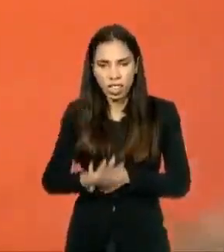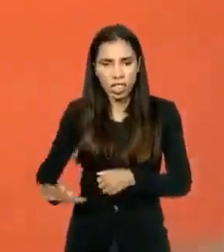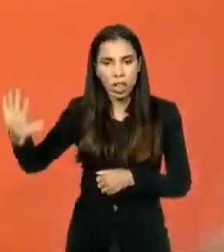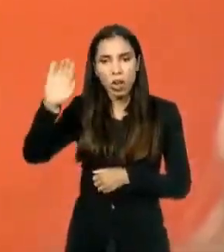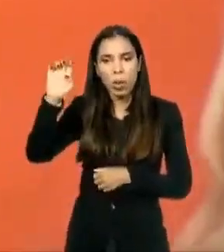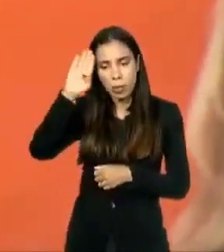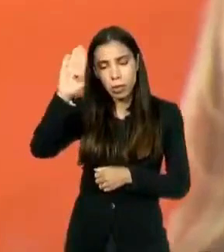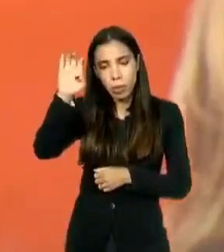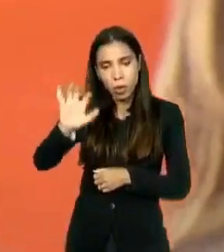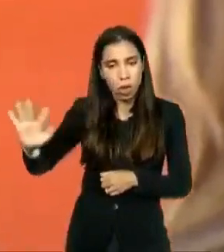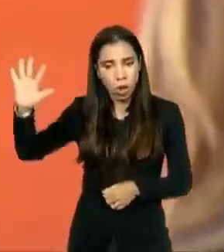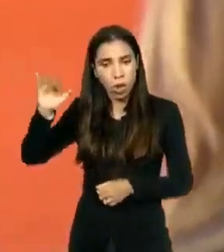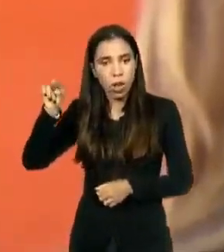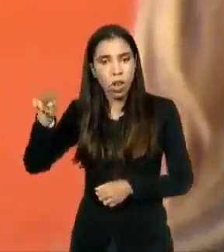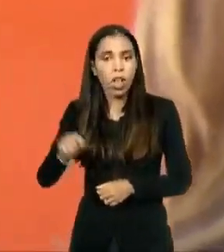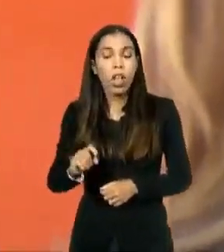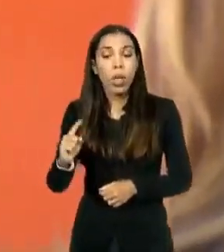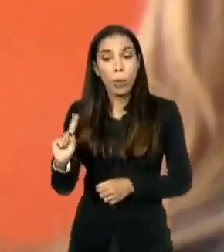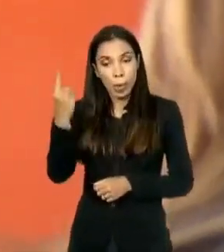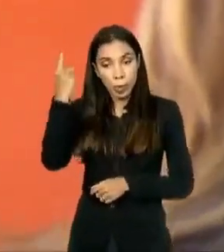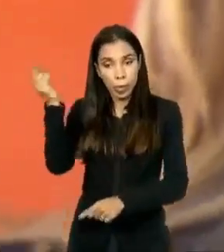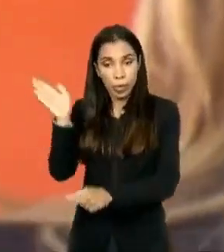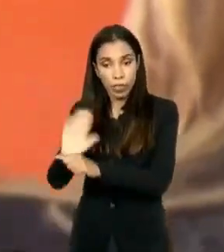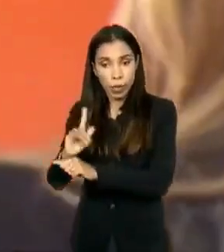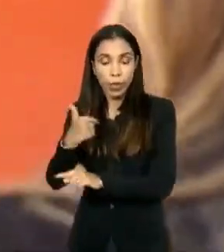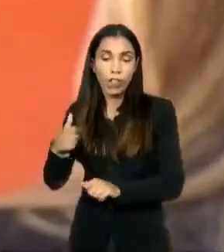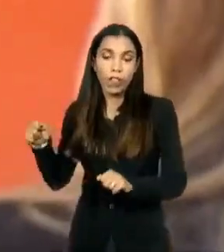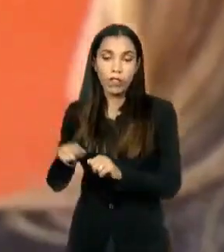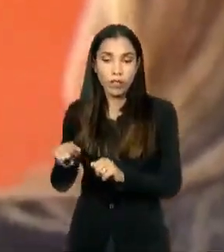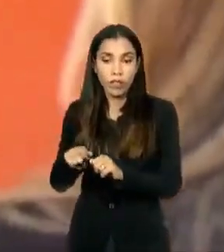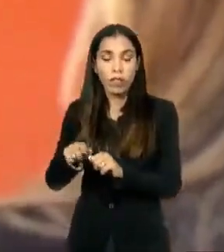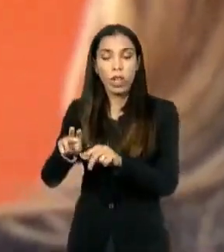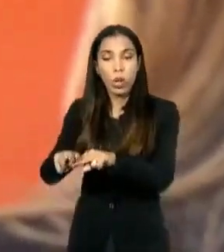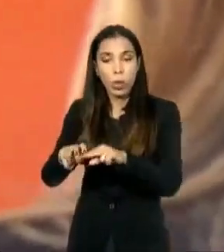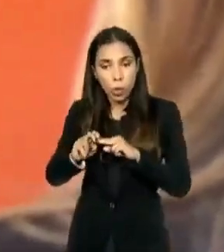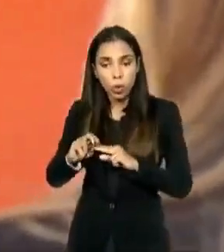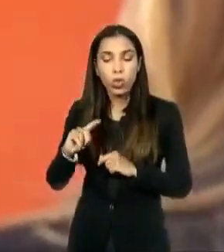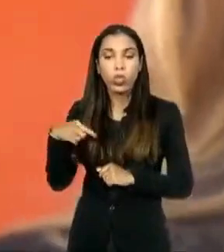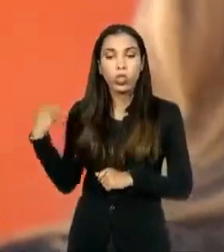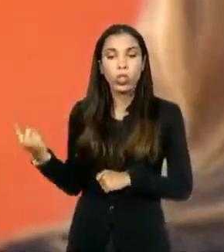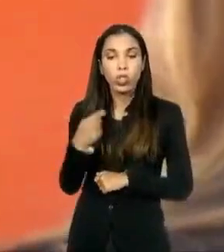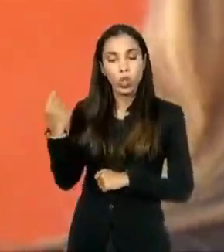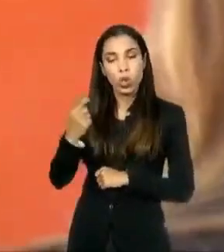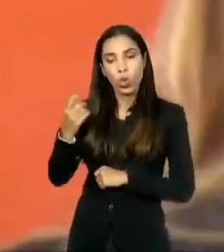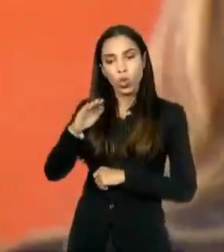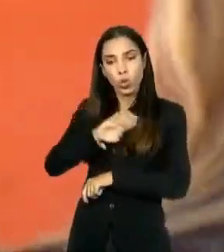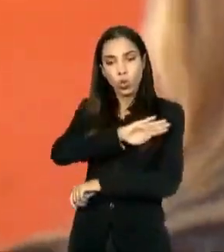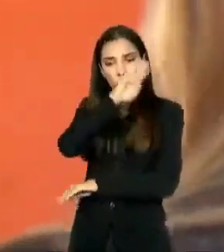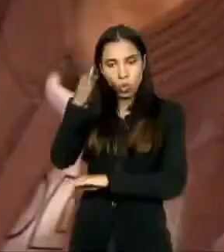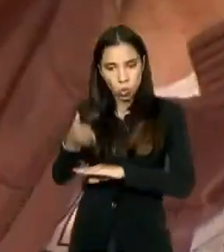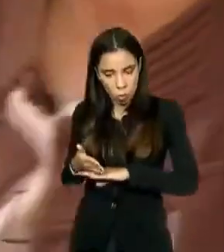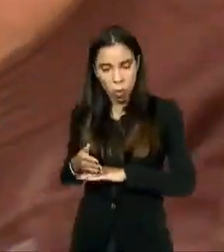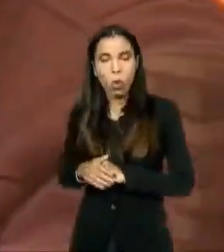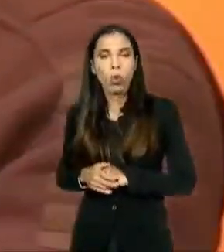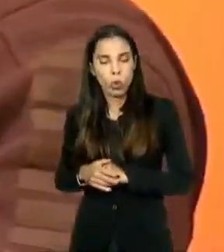europeia. Então, eu fiz esse primeiro filme. Por isso, ligado ao Nós do Morro, uma instituição seríssima lá no